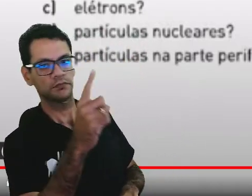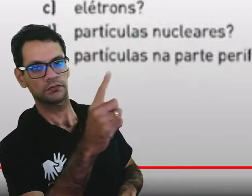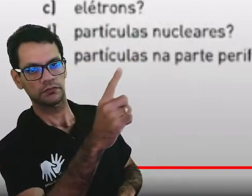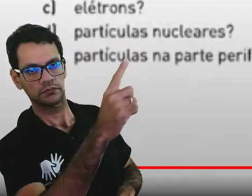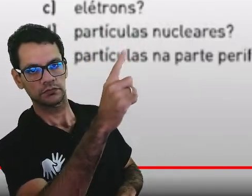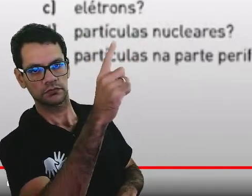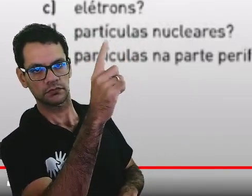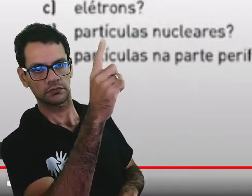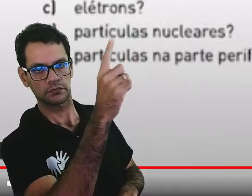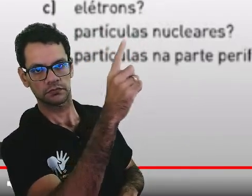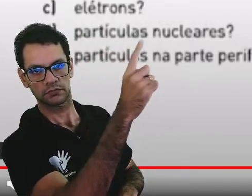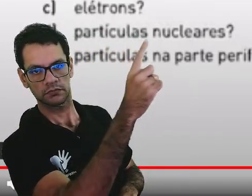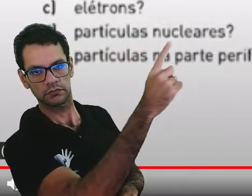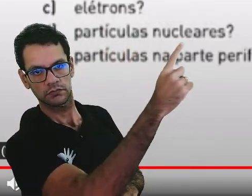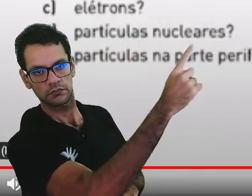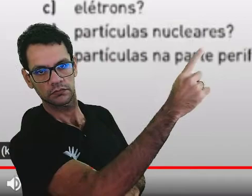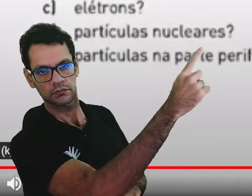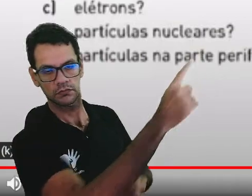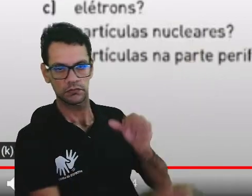partículas nucleares?